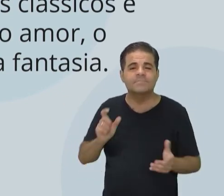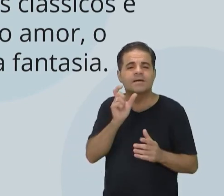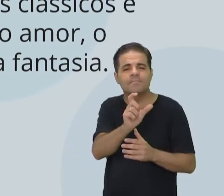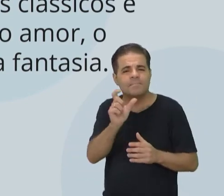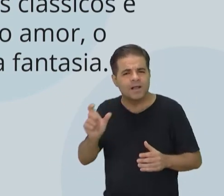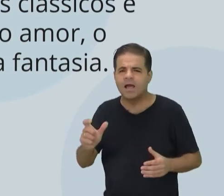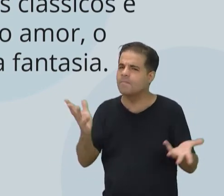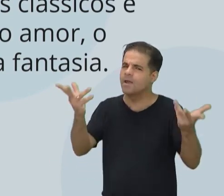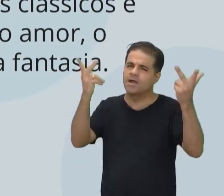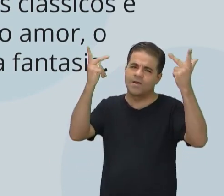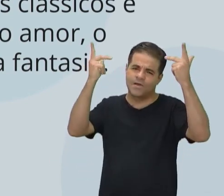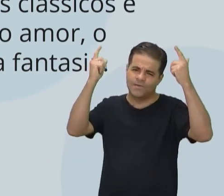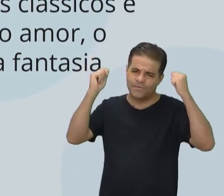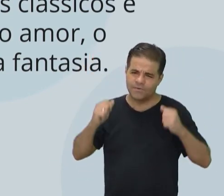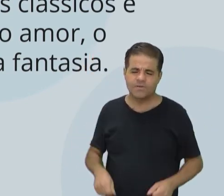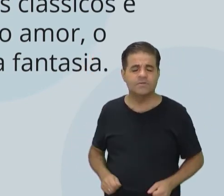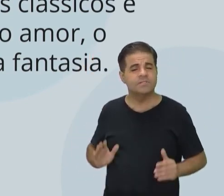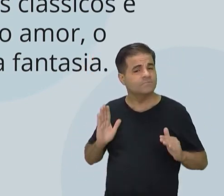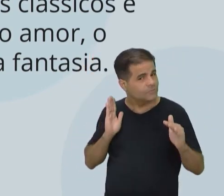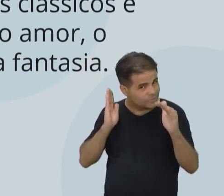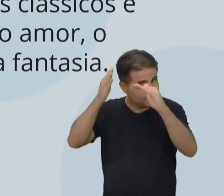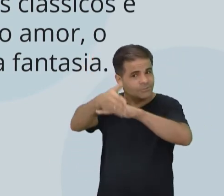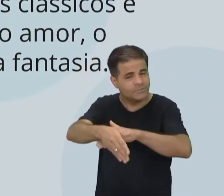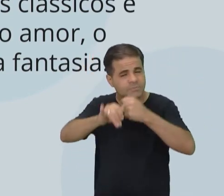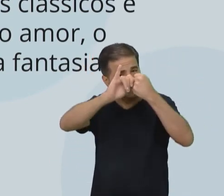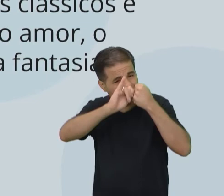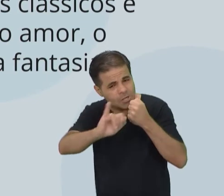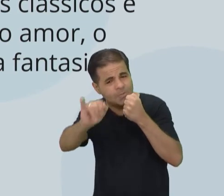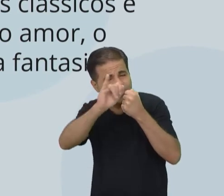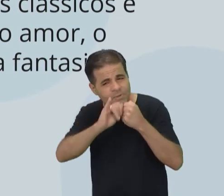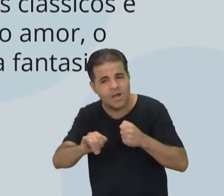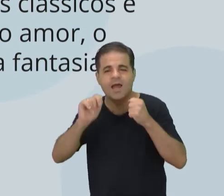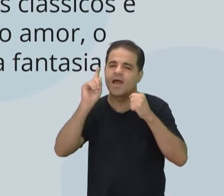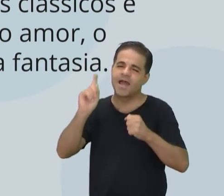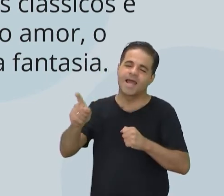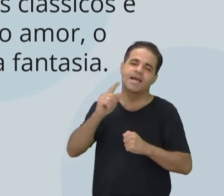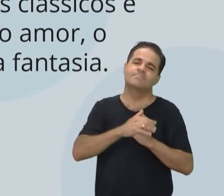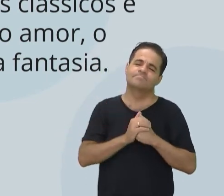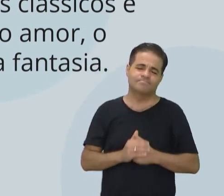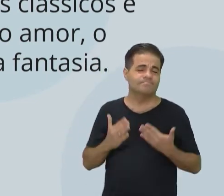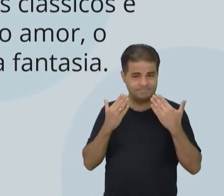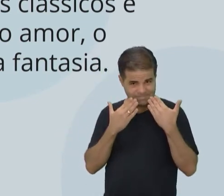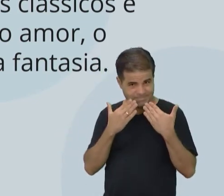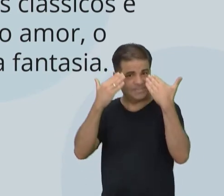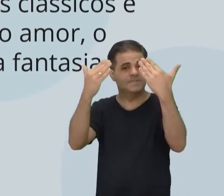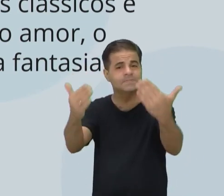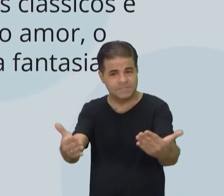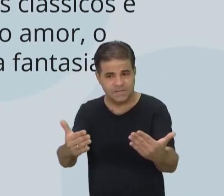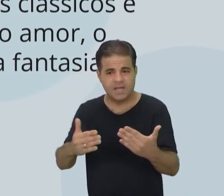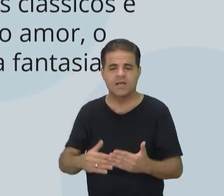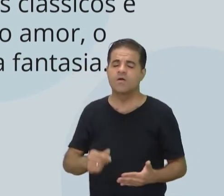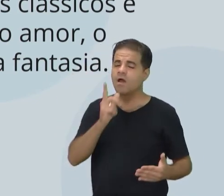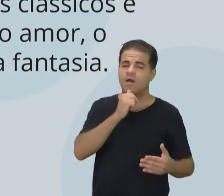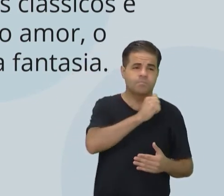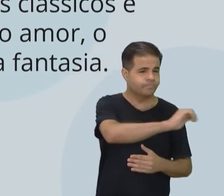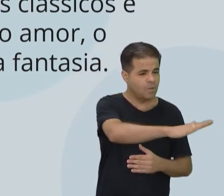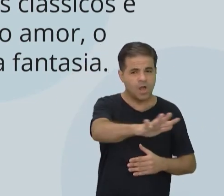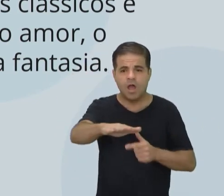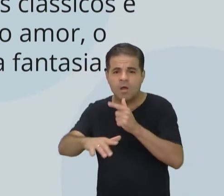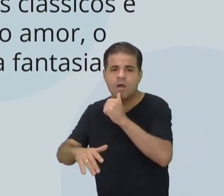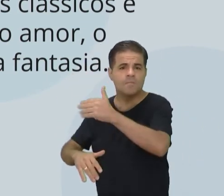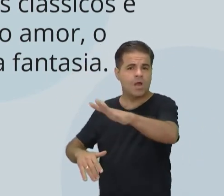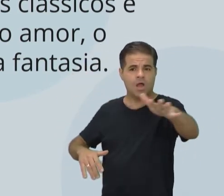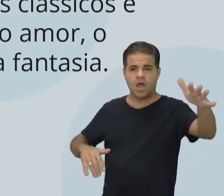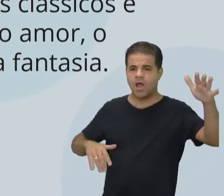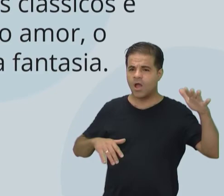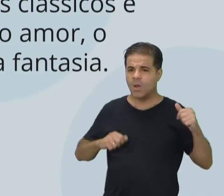ambiguidade maravilhosa. Então, gente, se joga no conto. Genial. Porque esse livro é muito legal. Em frente, o mar. Olha, tô